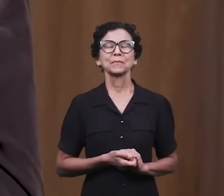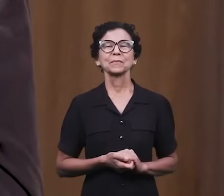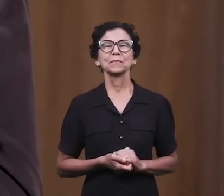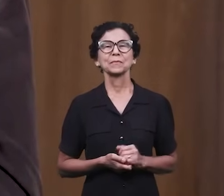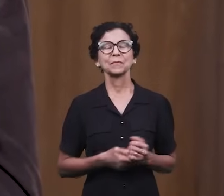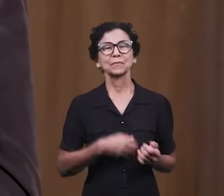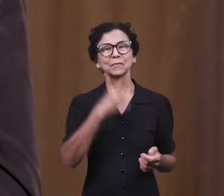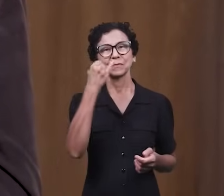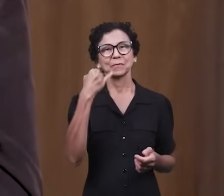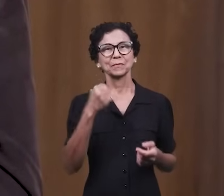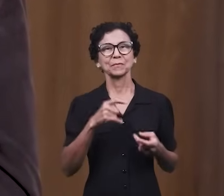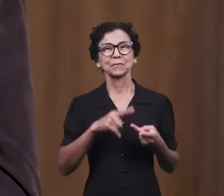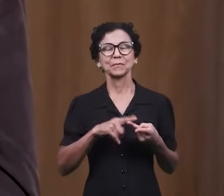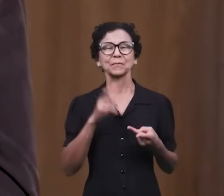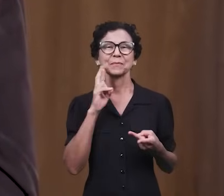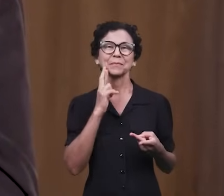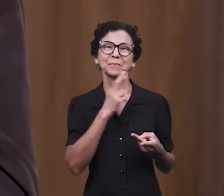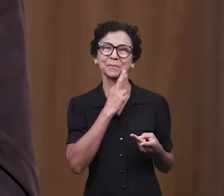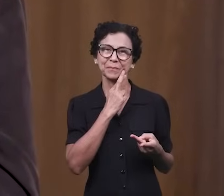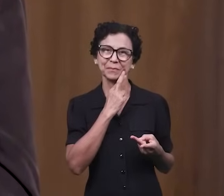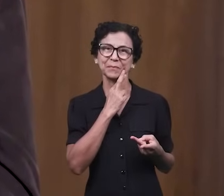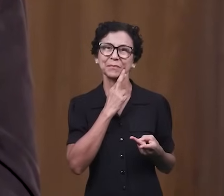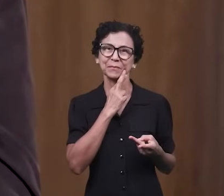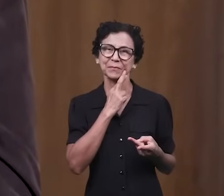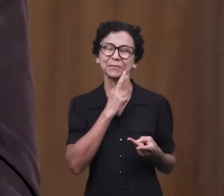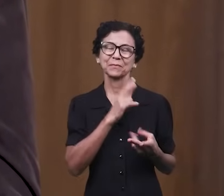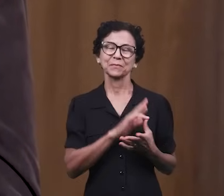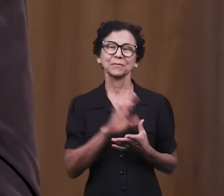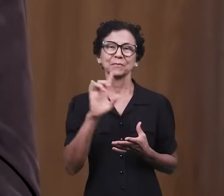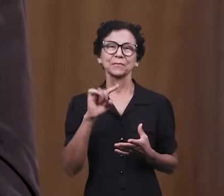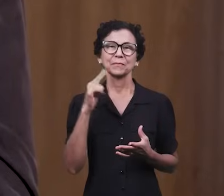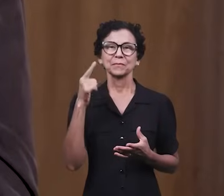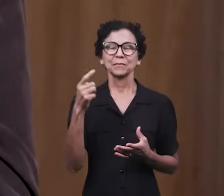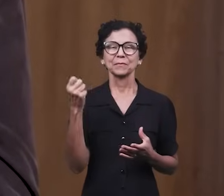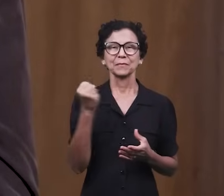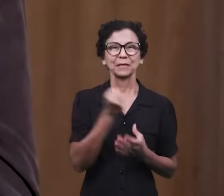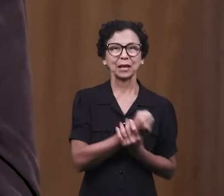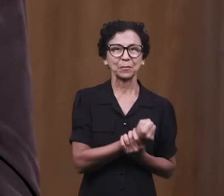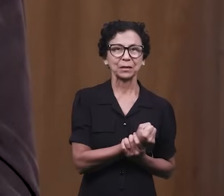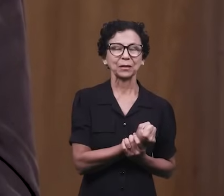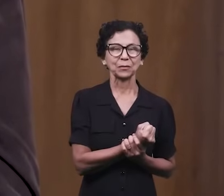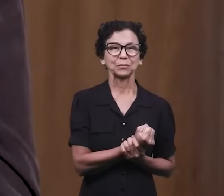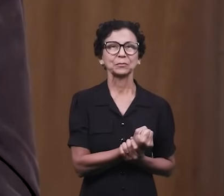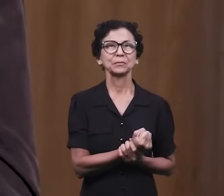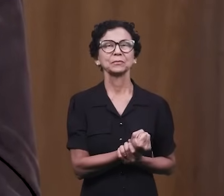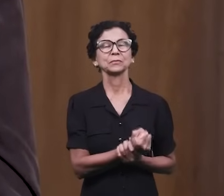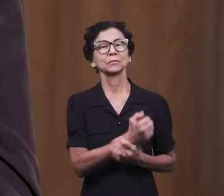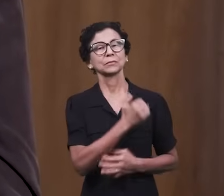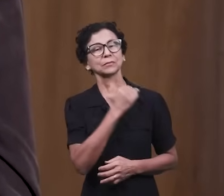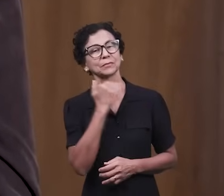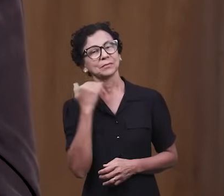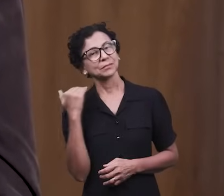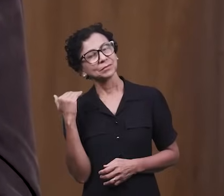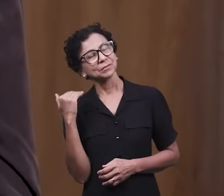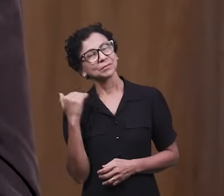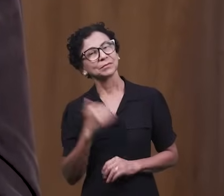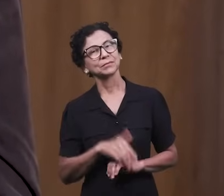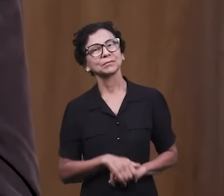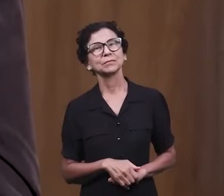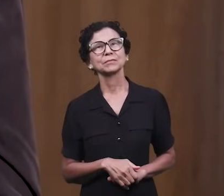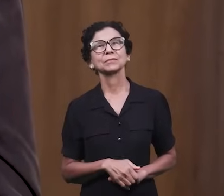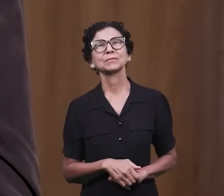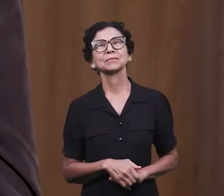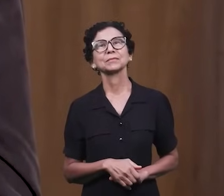então, Abraão, ele, não é, morre, mas com um grande legado. E isso para nós